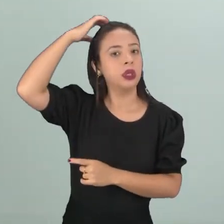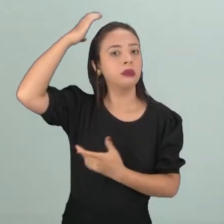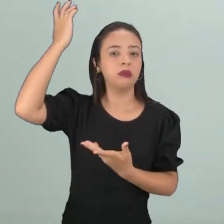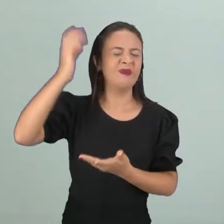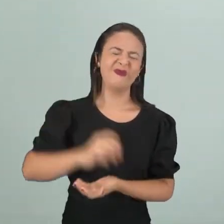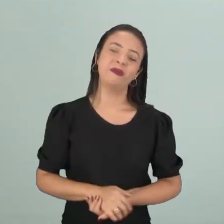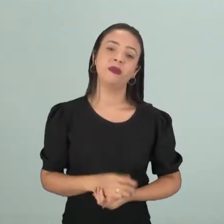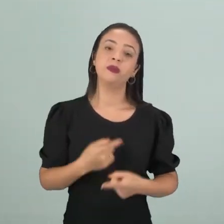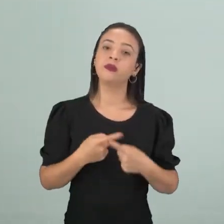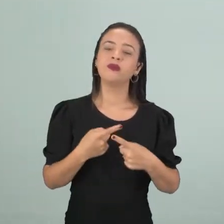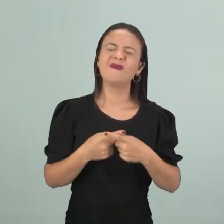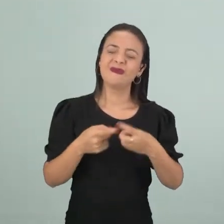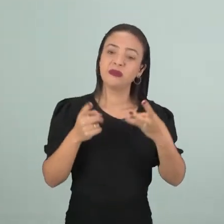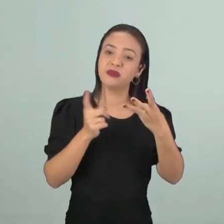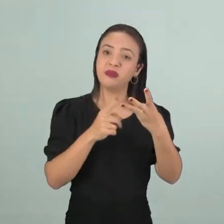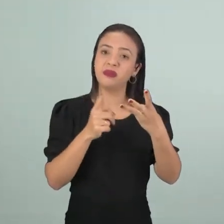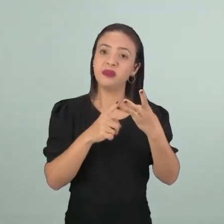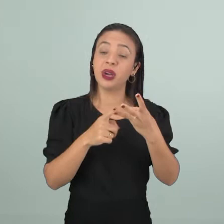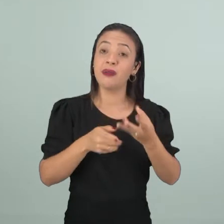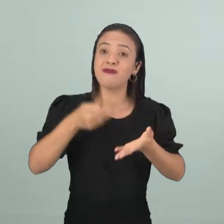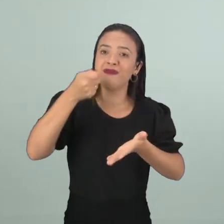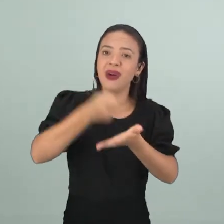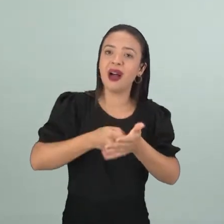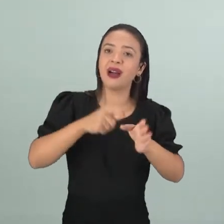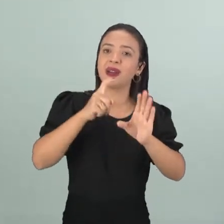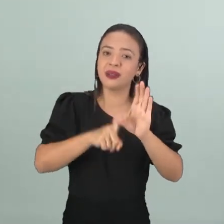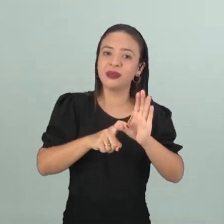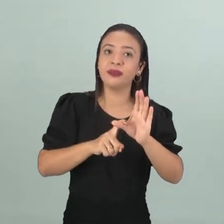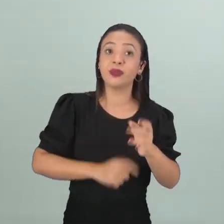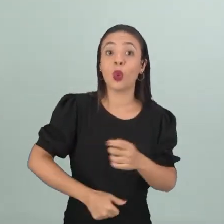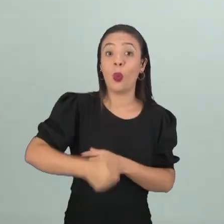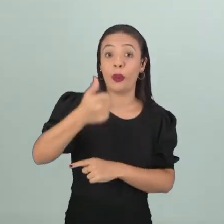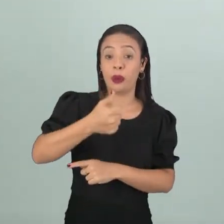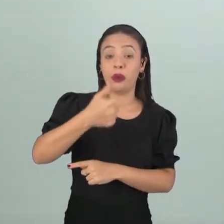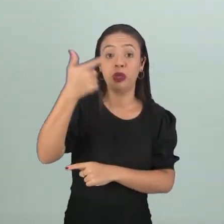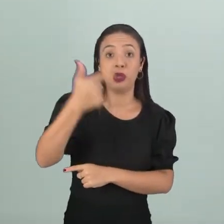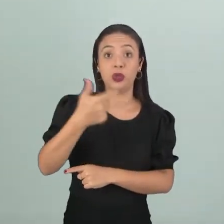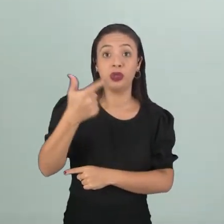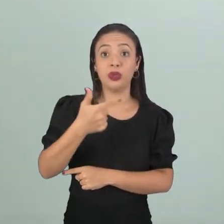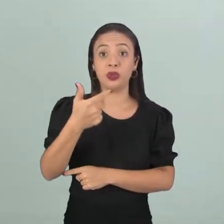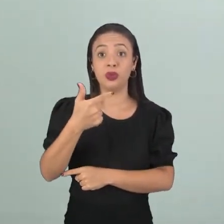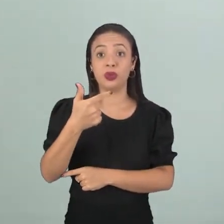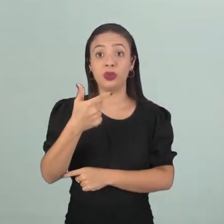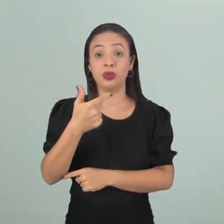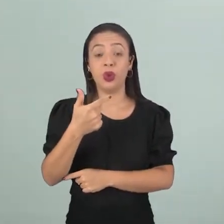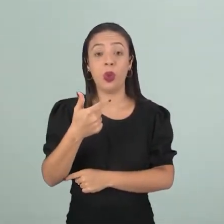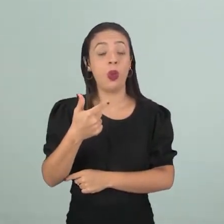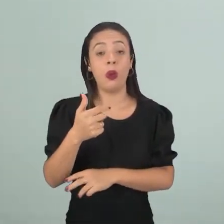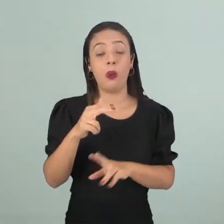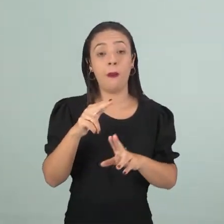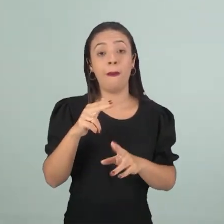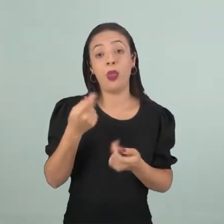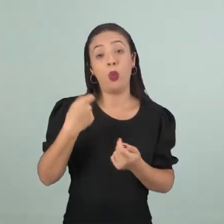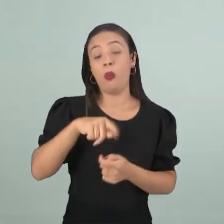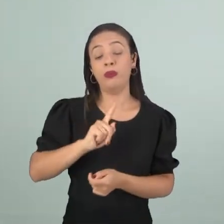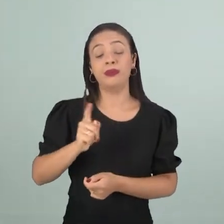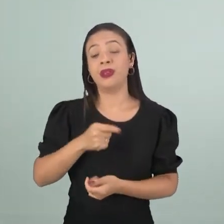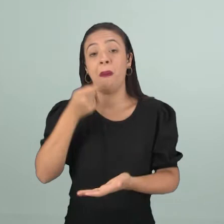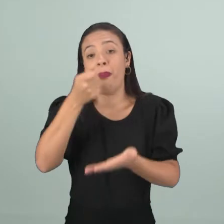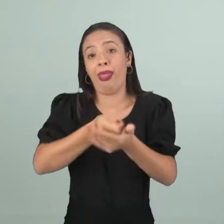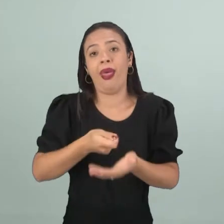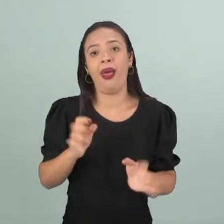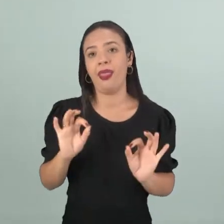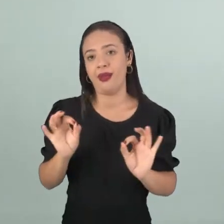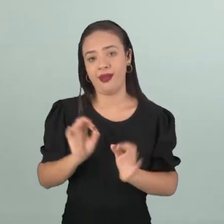terceiro estado que pagavam os impostos. O primeiro e o segundo estado geralmente estavam isentos dos impostos, eles não